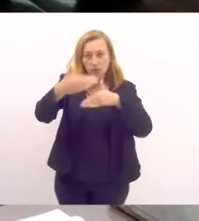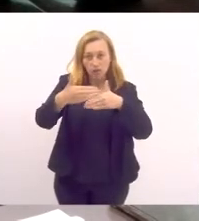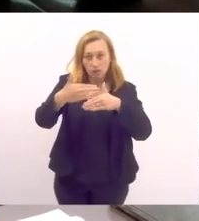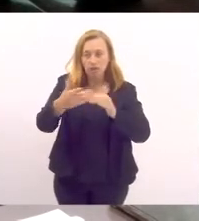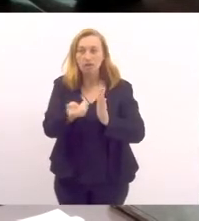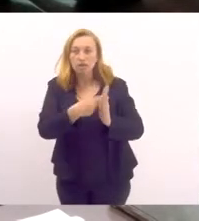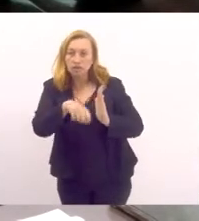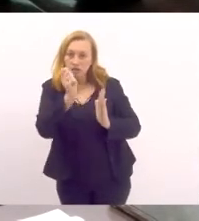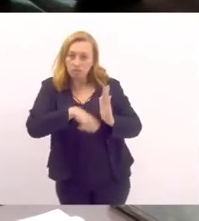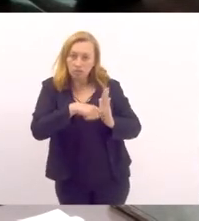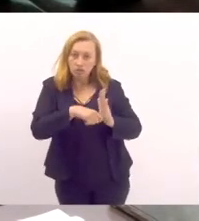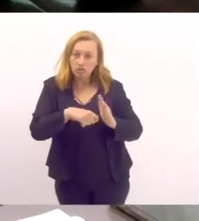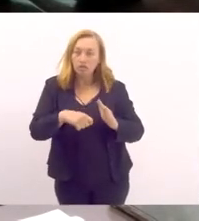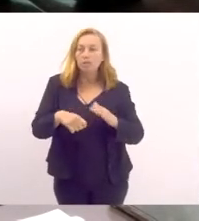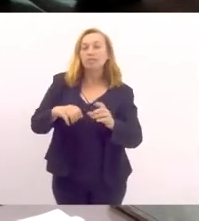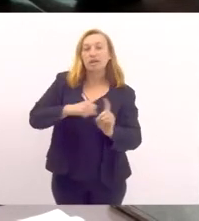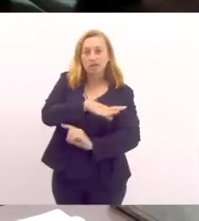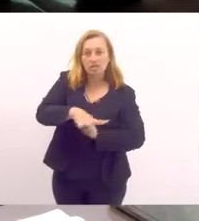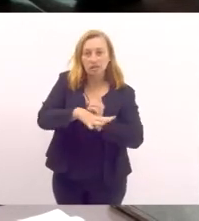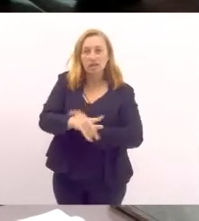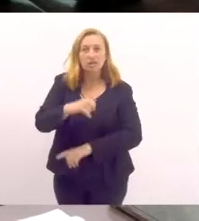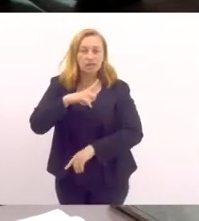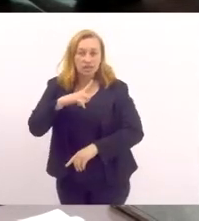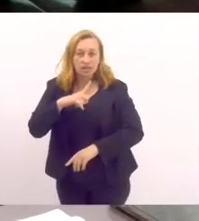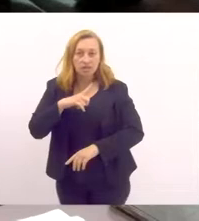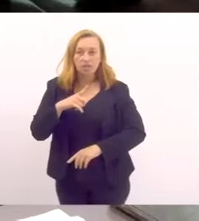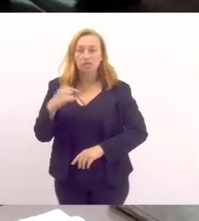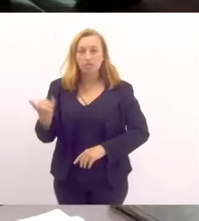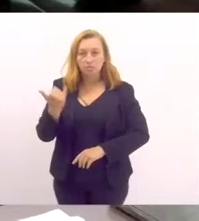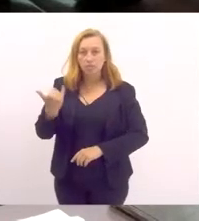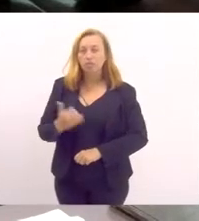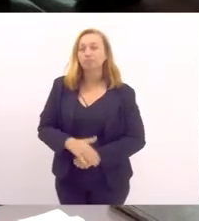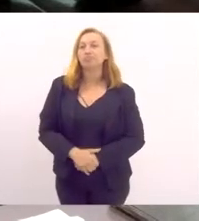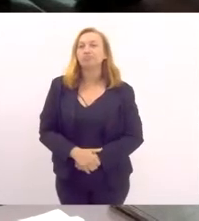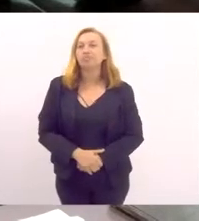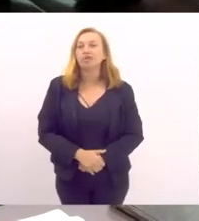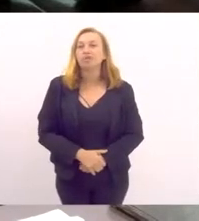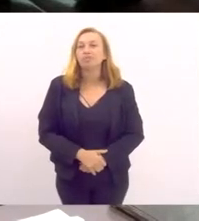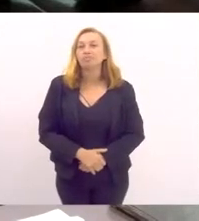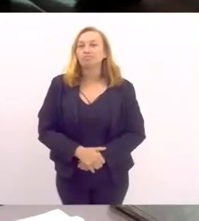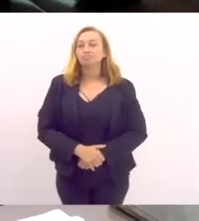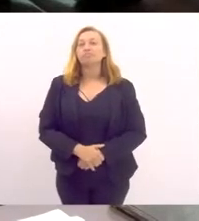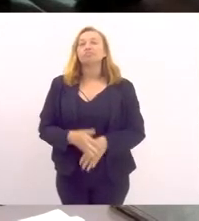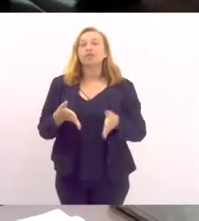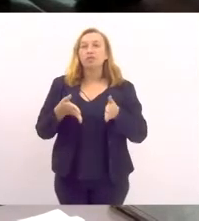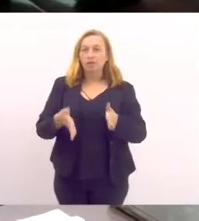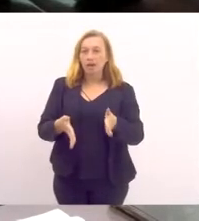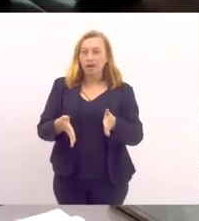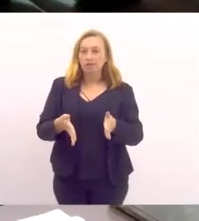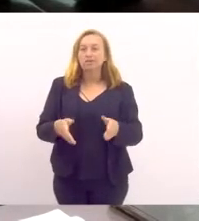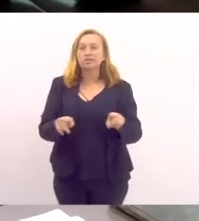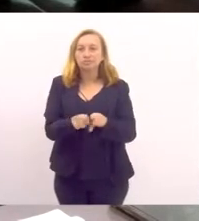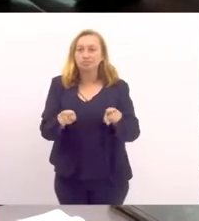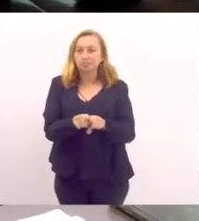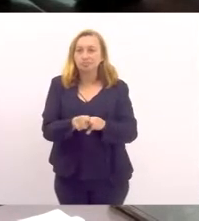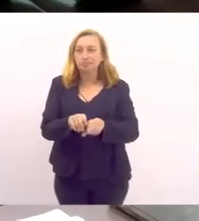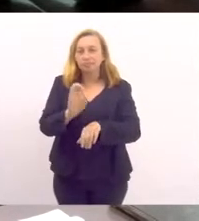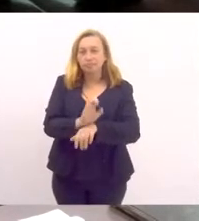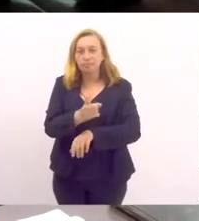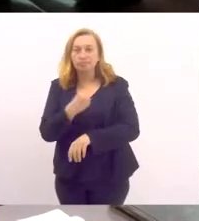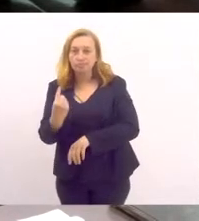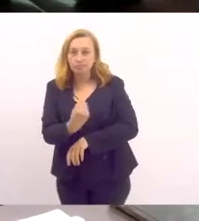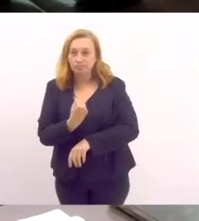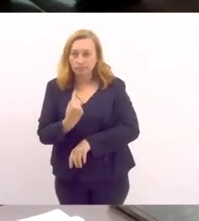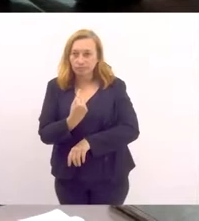que a sociedade desenvolva como merece. Não é demais frisar que o nosso estado é um estado